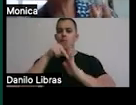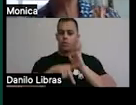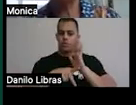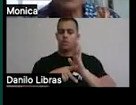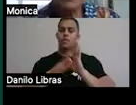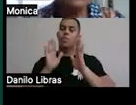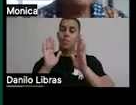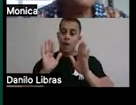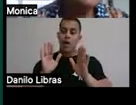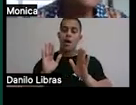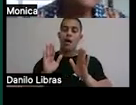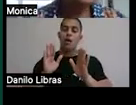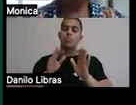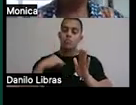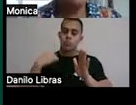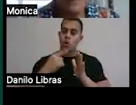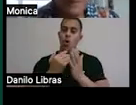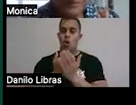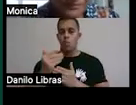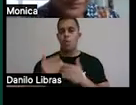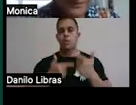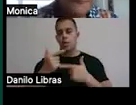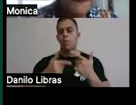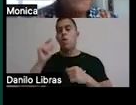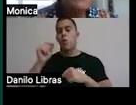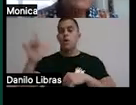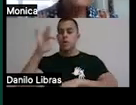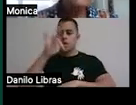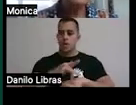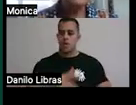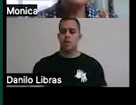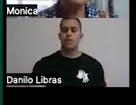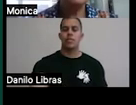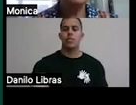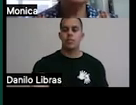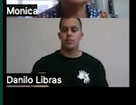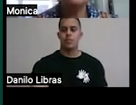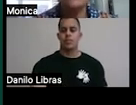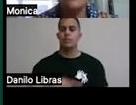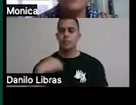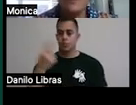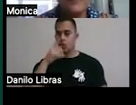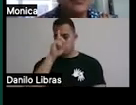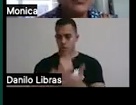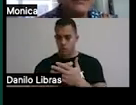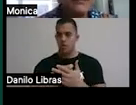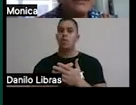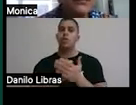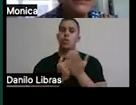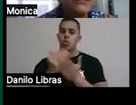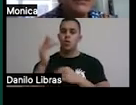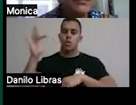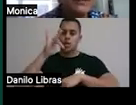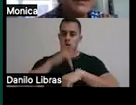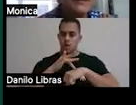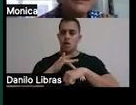gente começou a trabalhar com dengue. Decidimos começar com dengue e a proposta deles foi